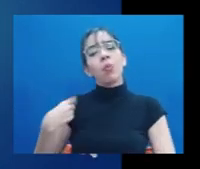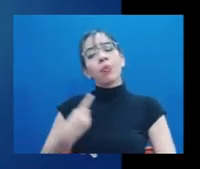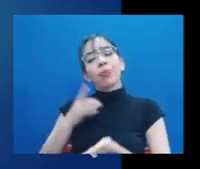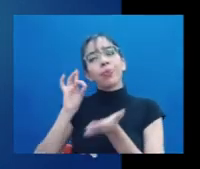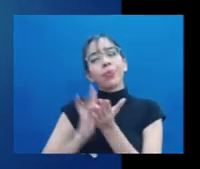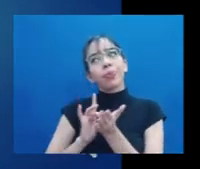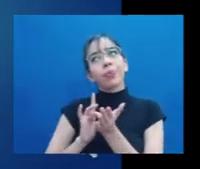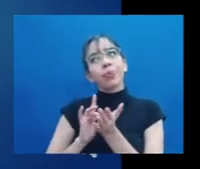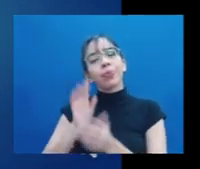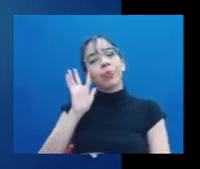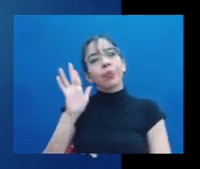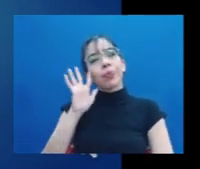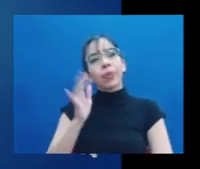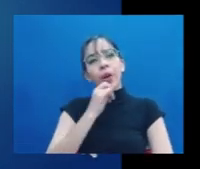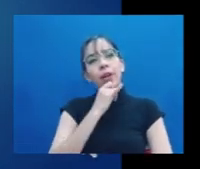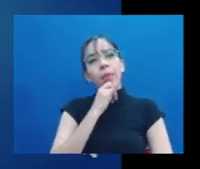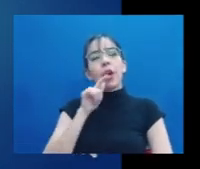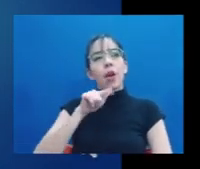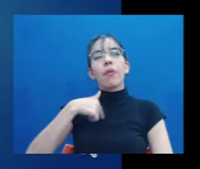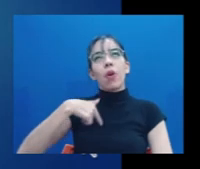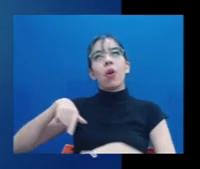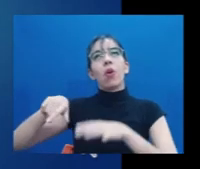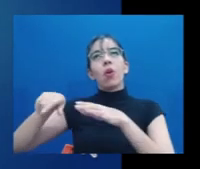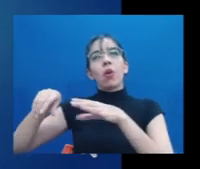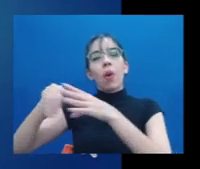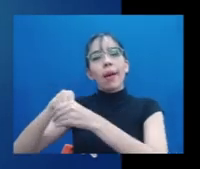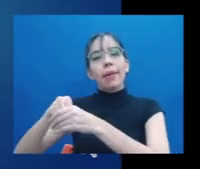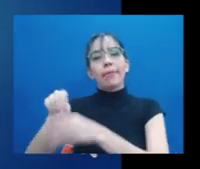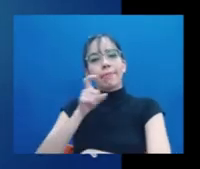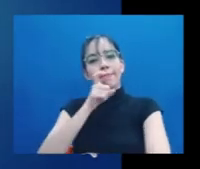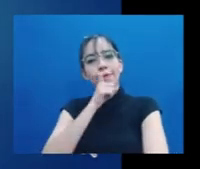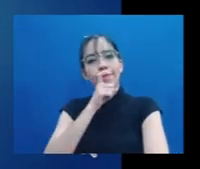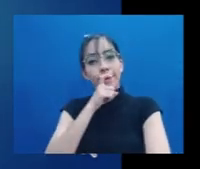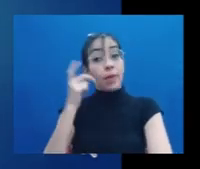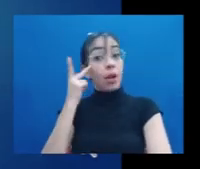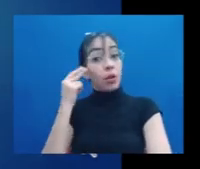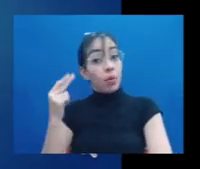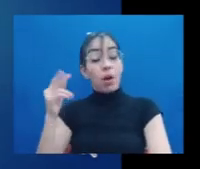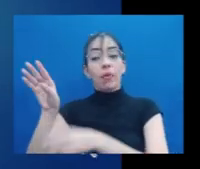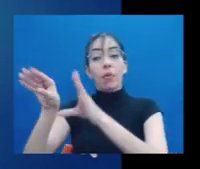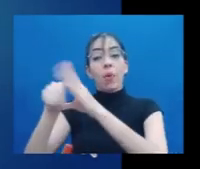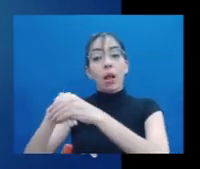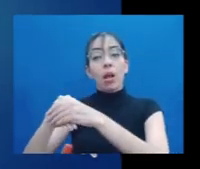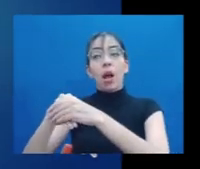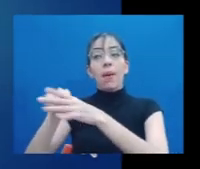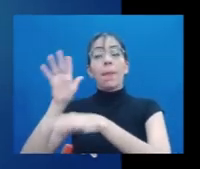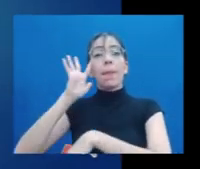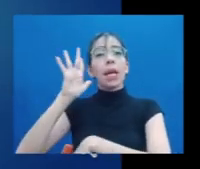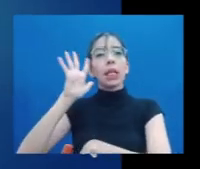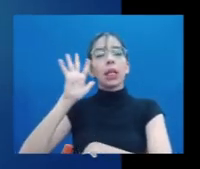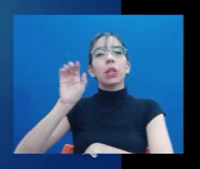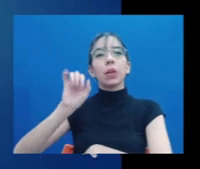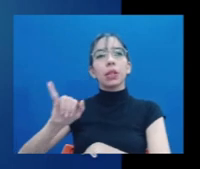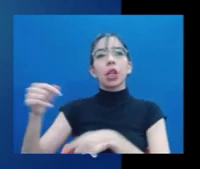muito difícil a gente ter laboratórios que tenham, né, um recurso para comprar algo com um valor tão elevado.